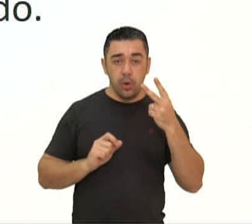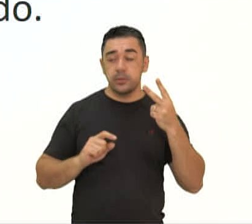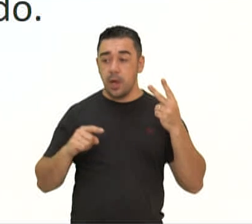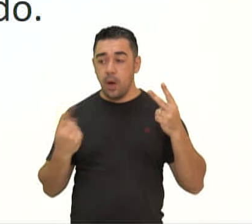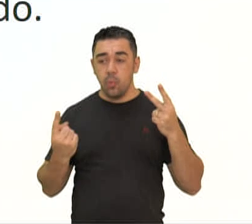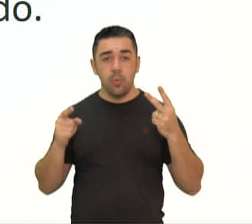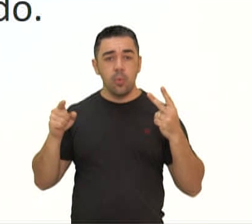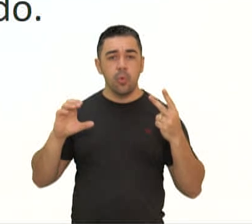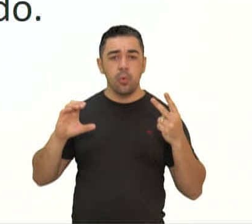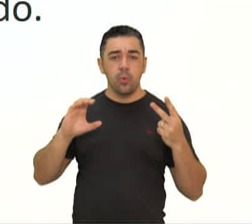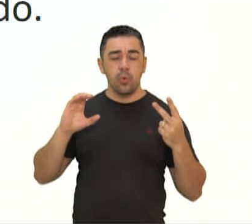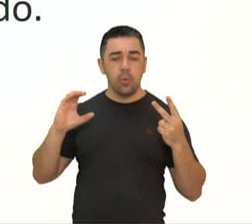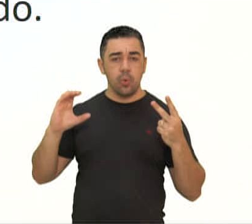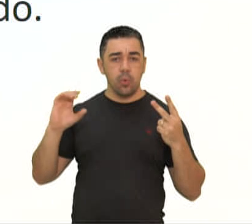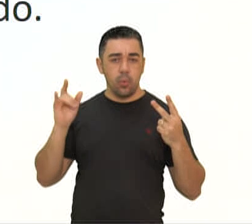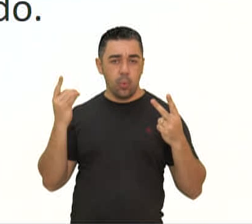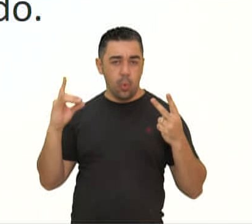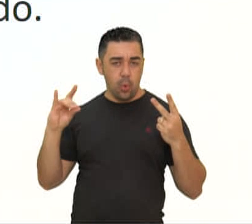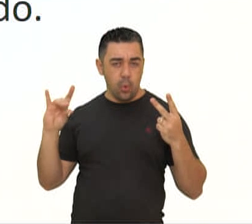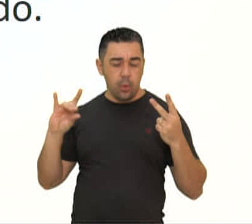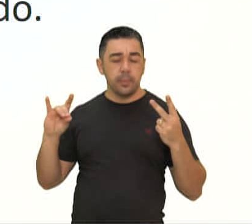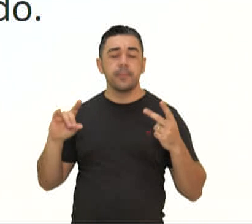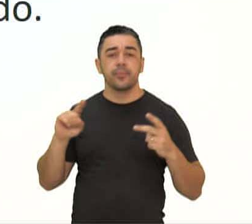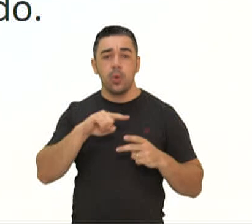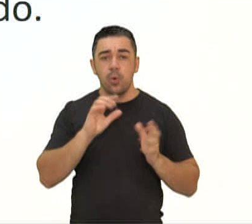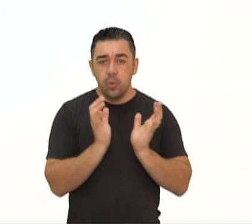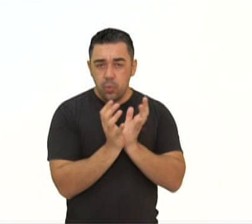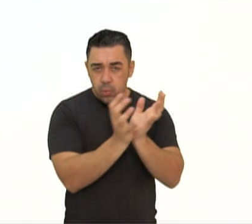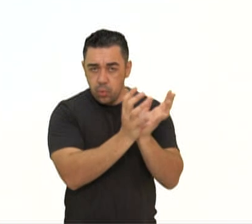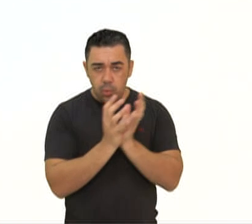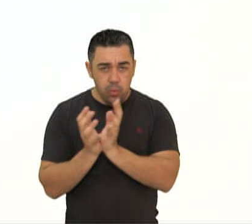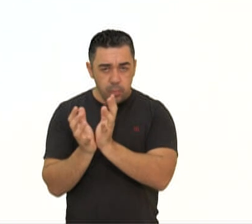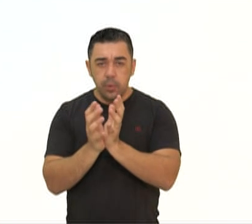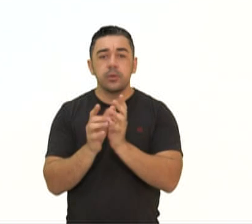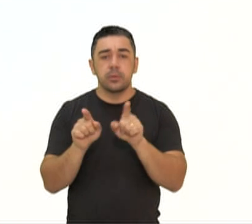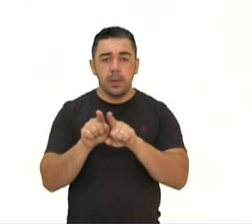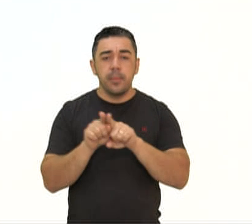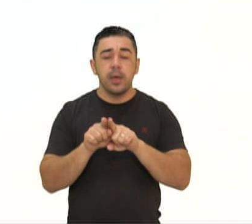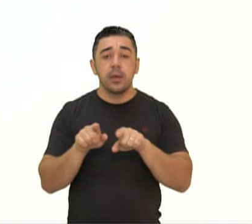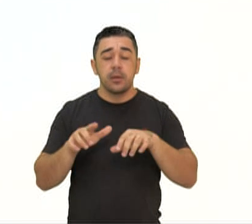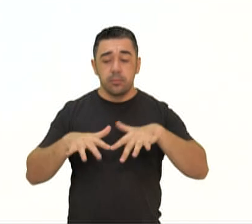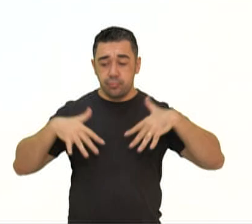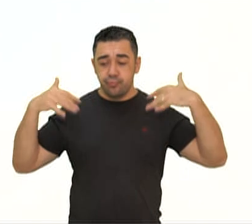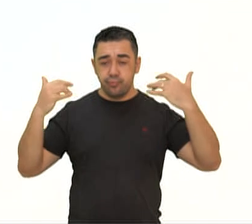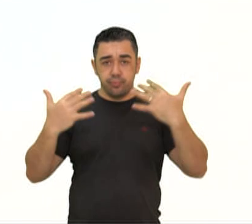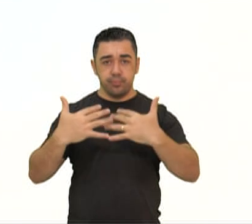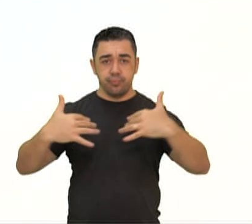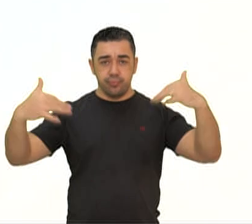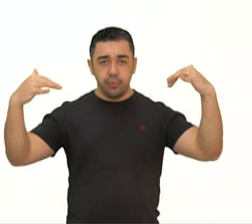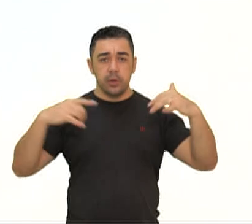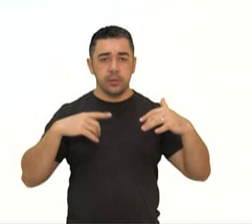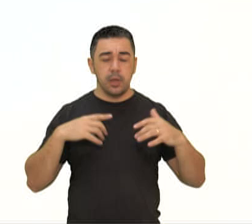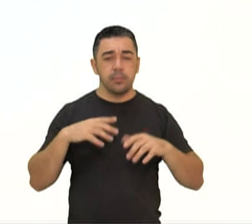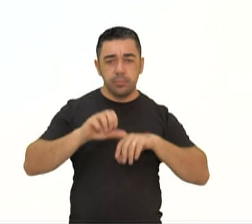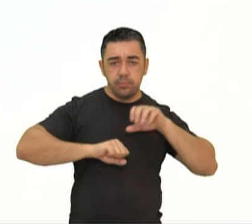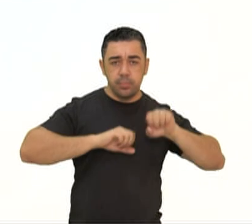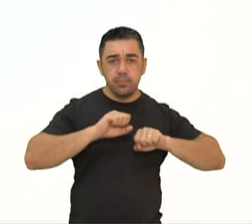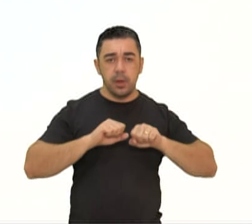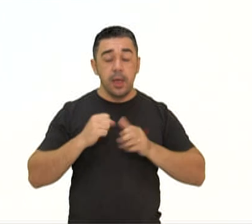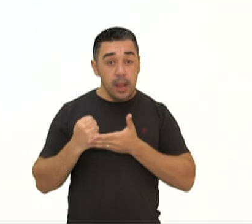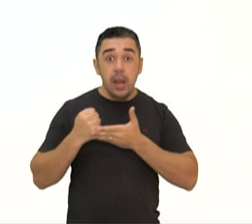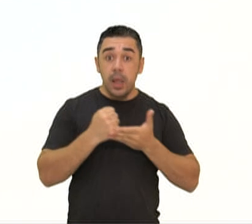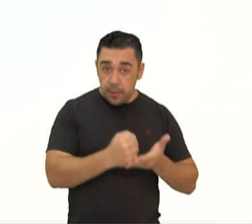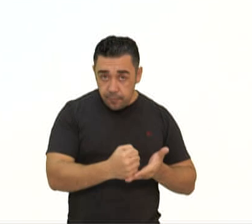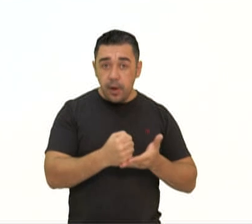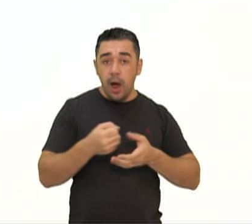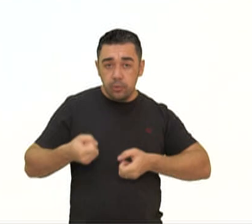os torcedores do país começaram a limpar tudo. Equipados com grandes sacos de lixo que levaram para o